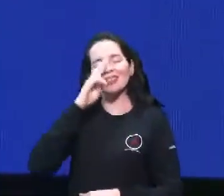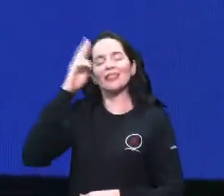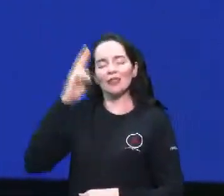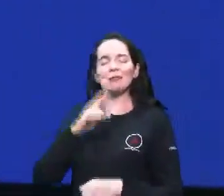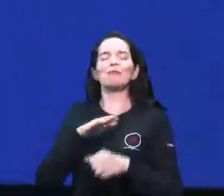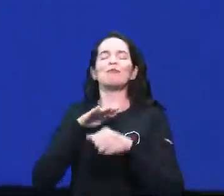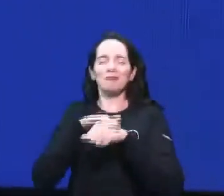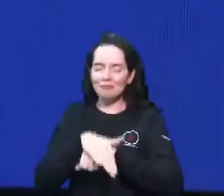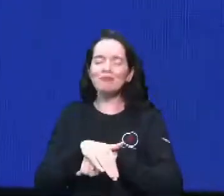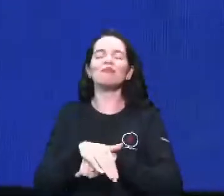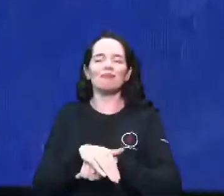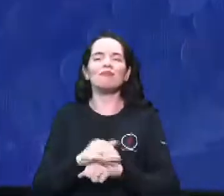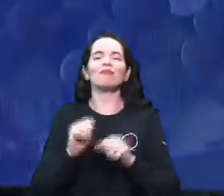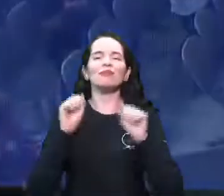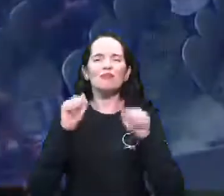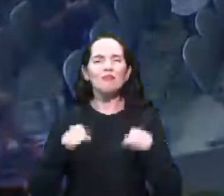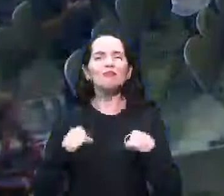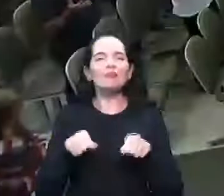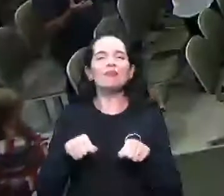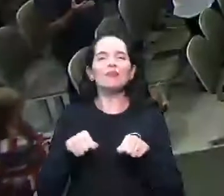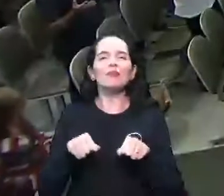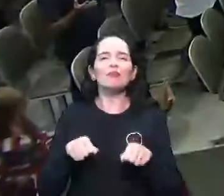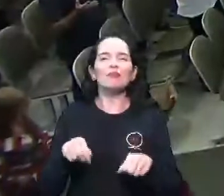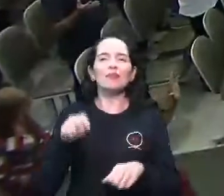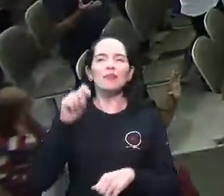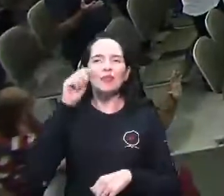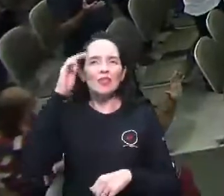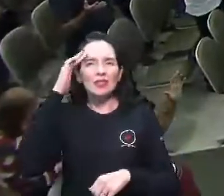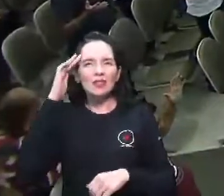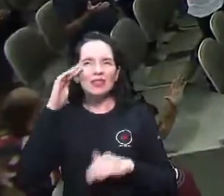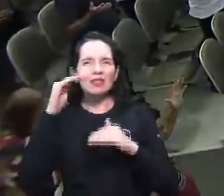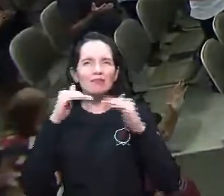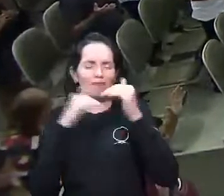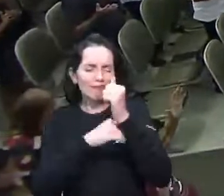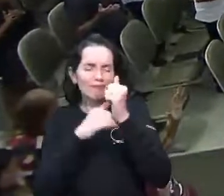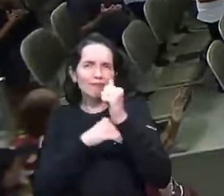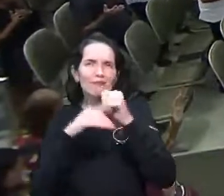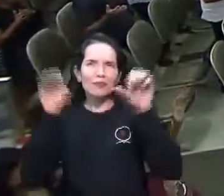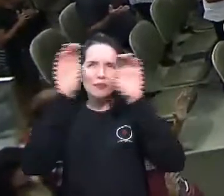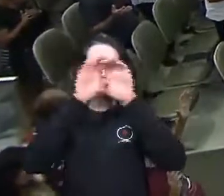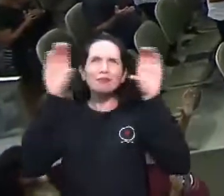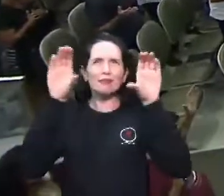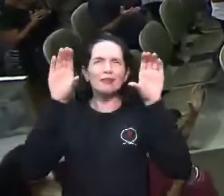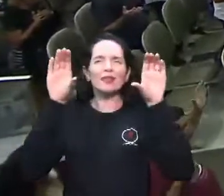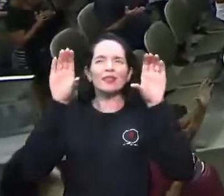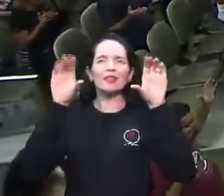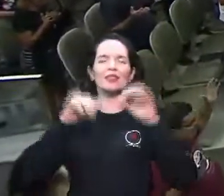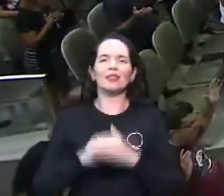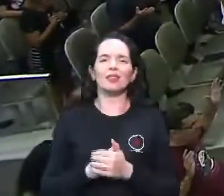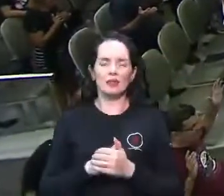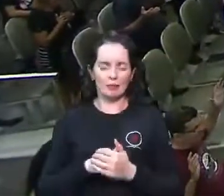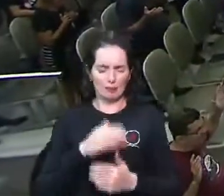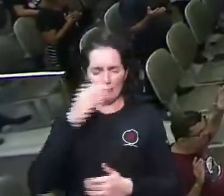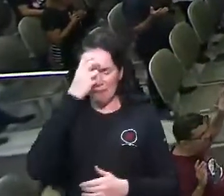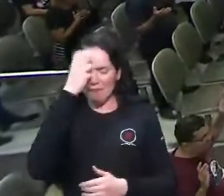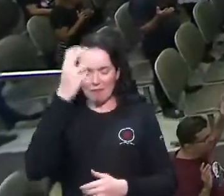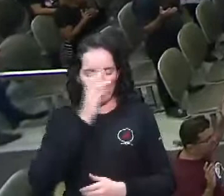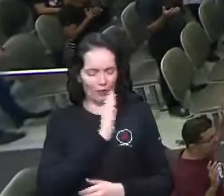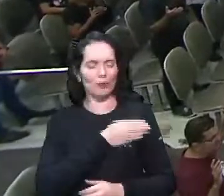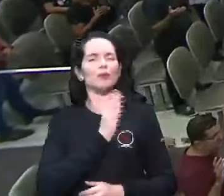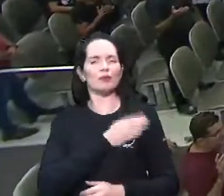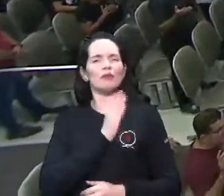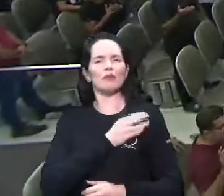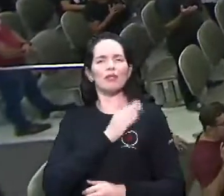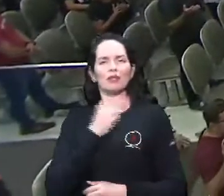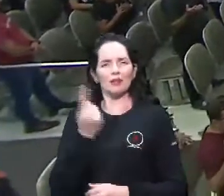noite nós possamos ver a chave do céu virando na nossa mente, virando no nosso coração, virando na